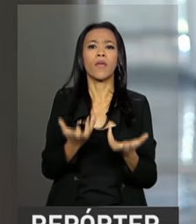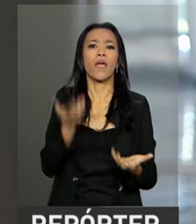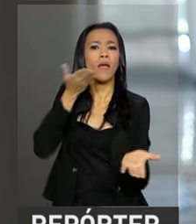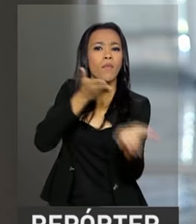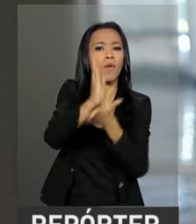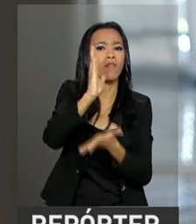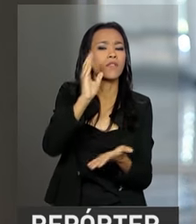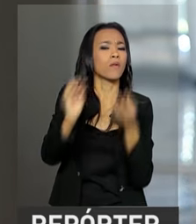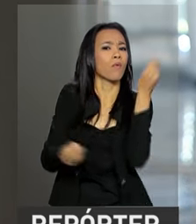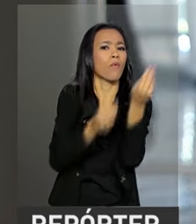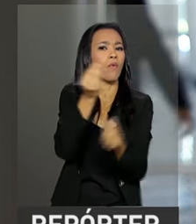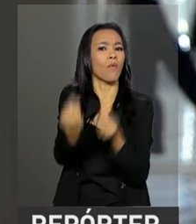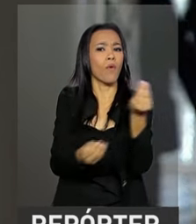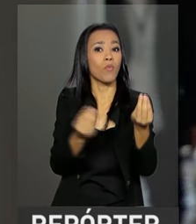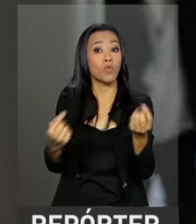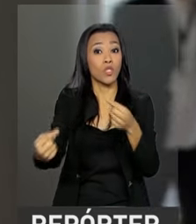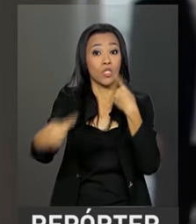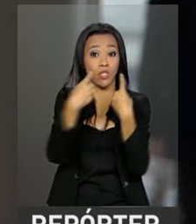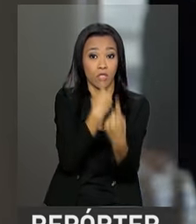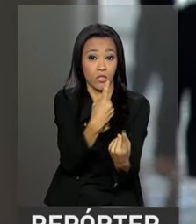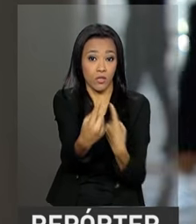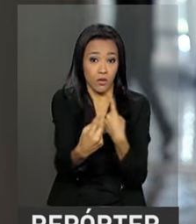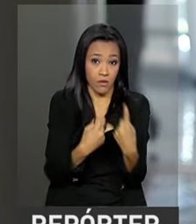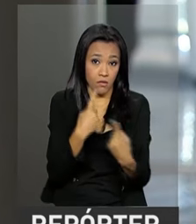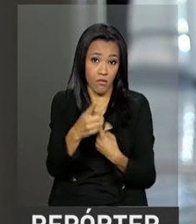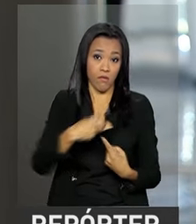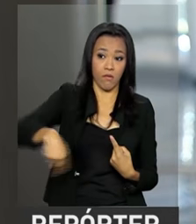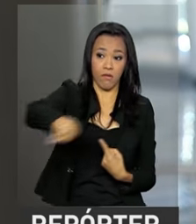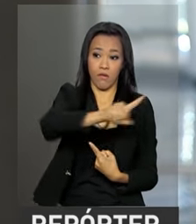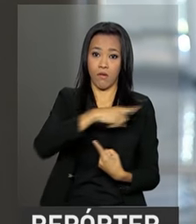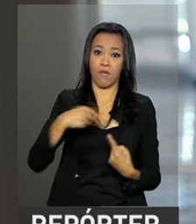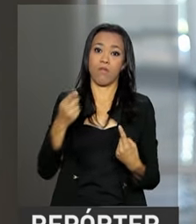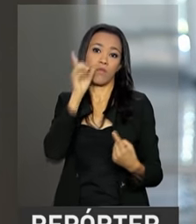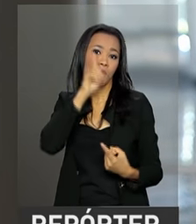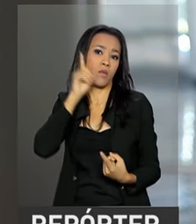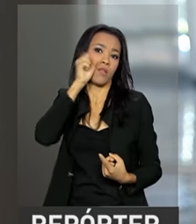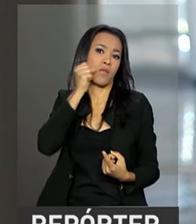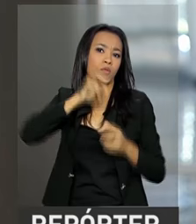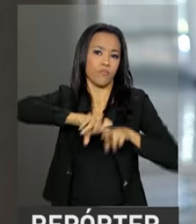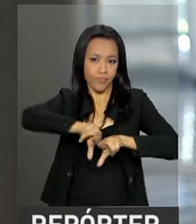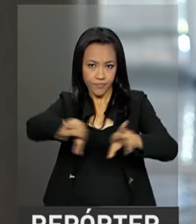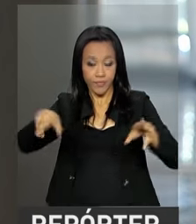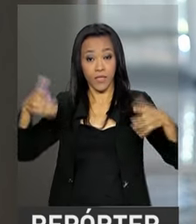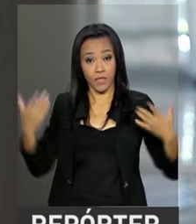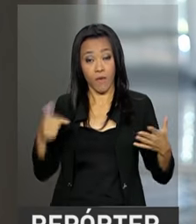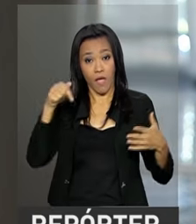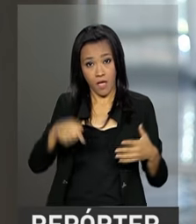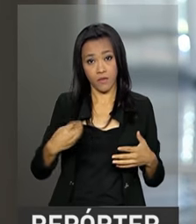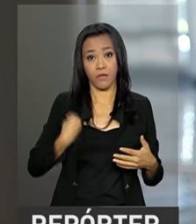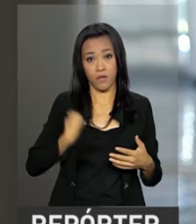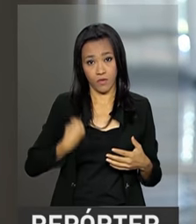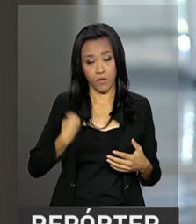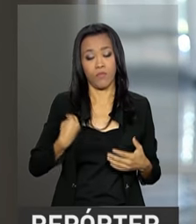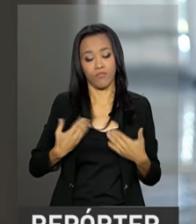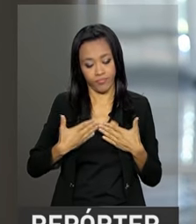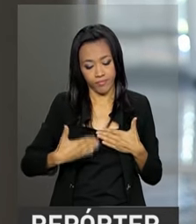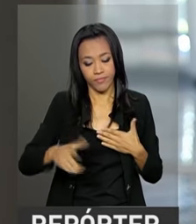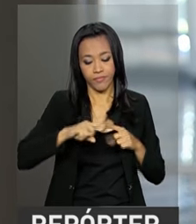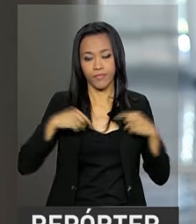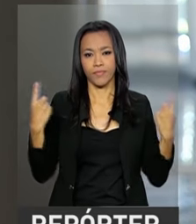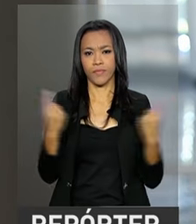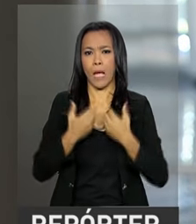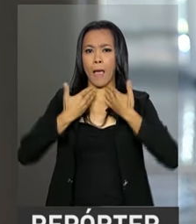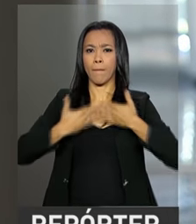através do diálogo com os parlamentares nessa reunião portanto ela segue acontecendo o presidente fez essa